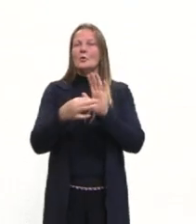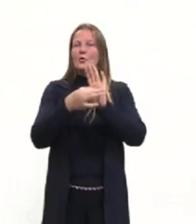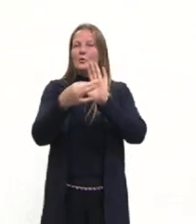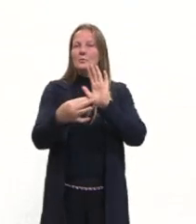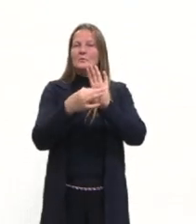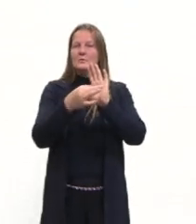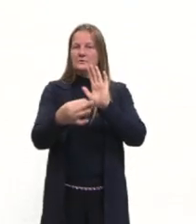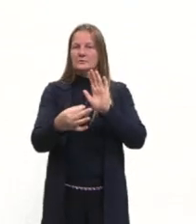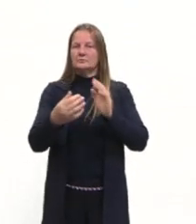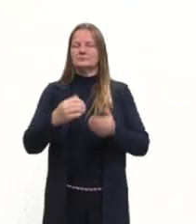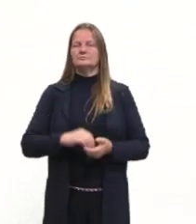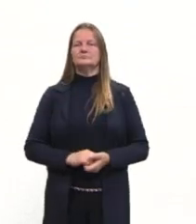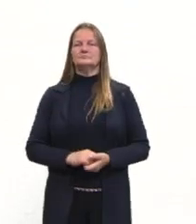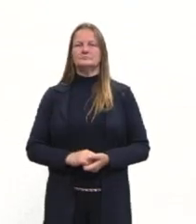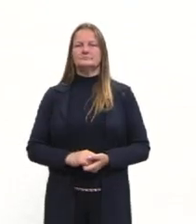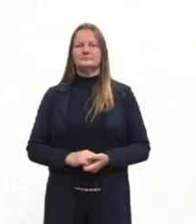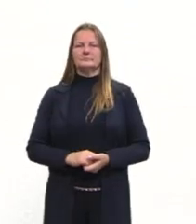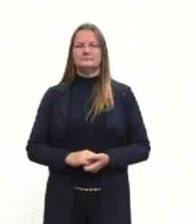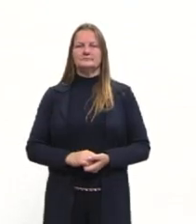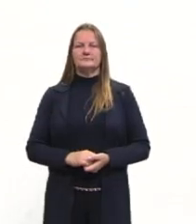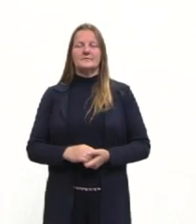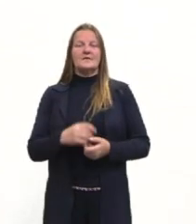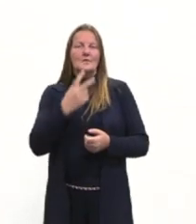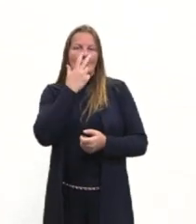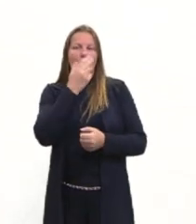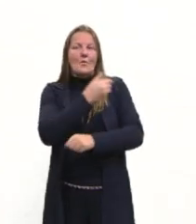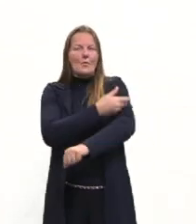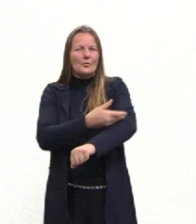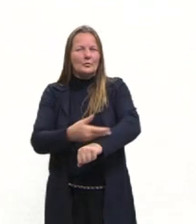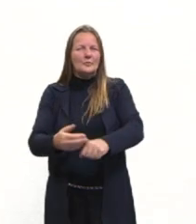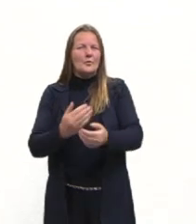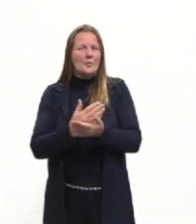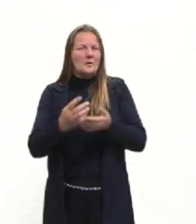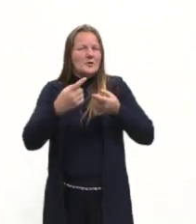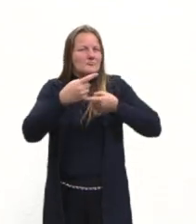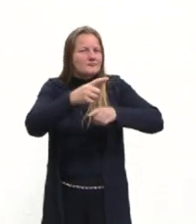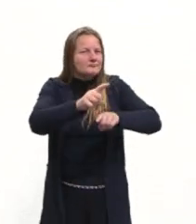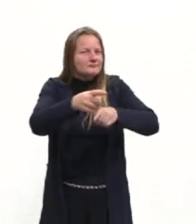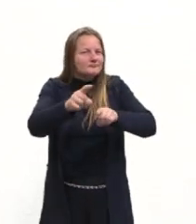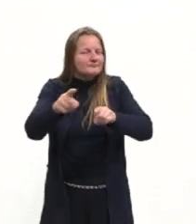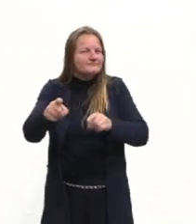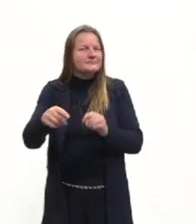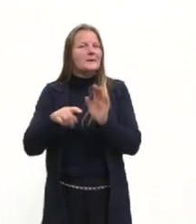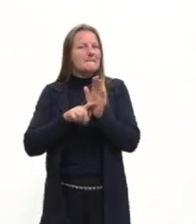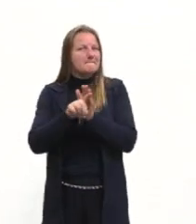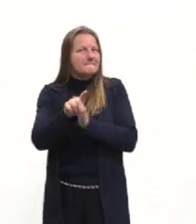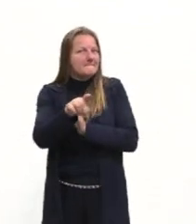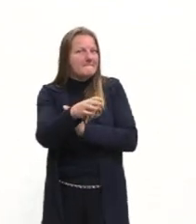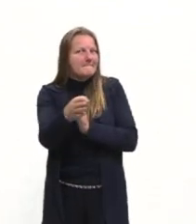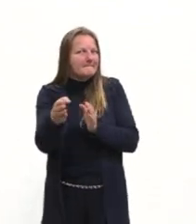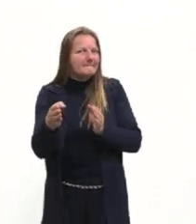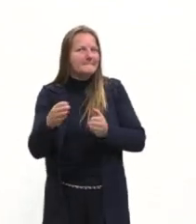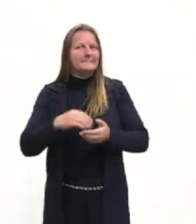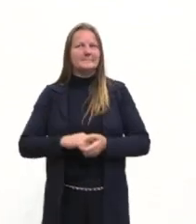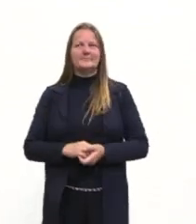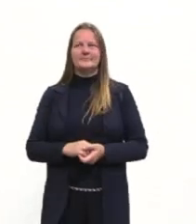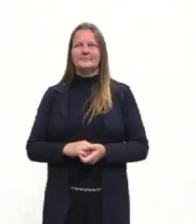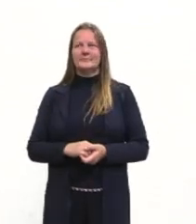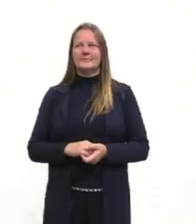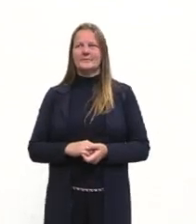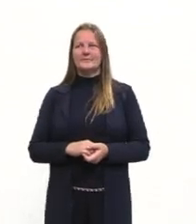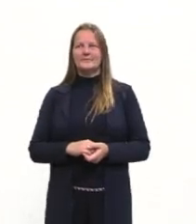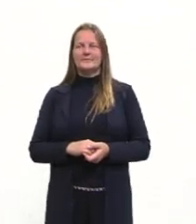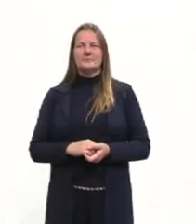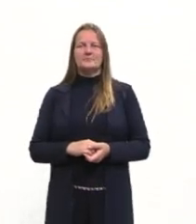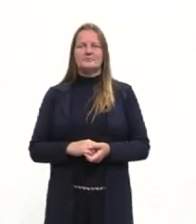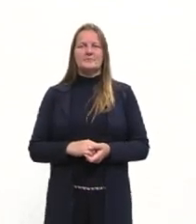sobre opinião. Como de praxe, eu começo, né, fazendo aí um questionamento para vocês. Hoje a gente